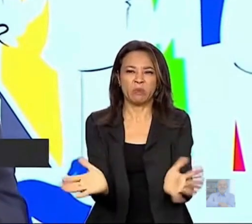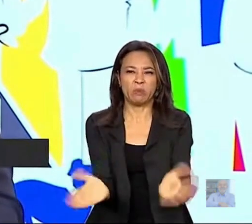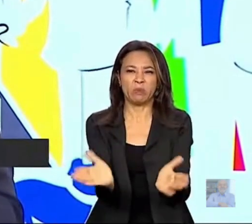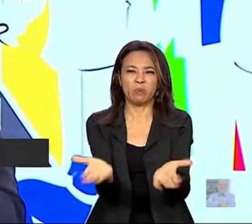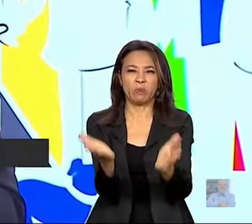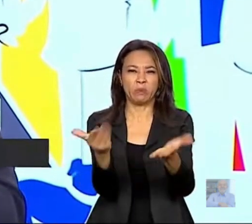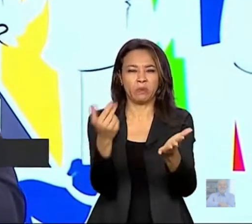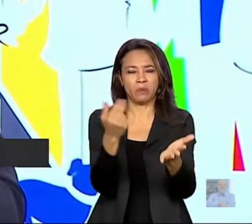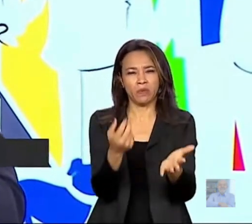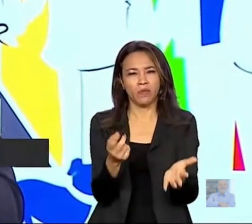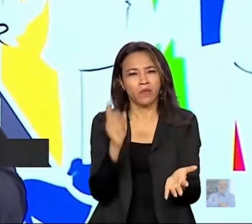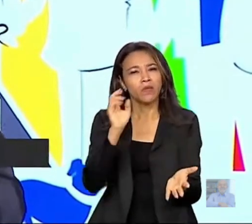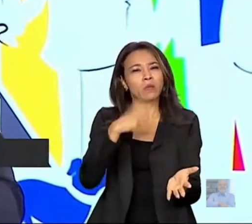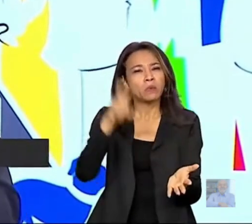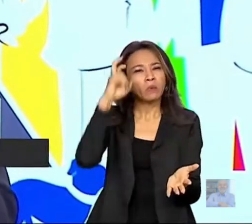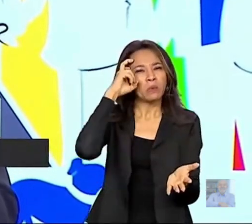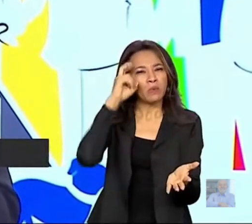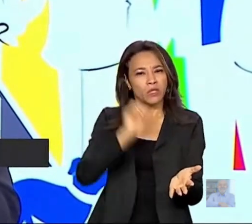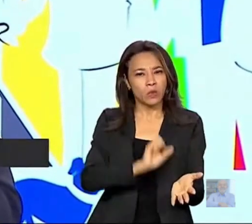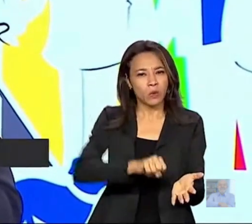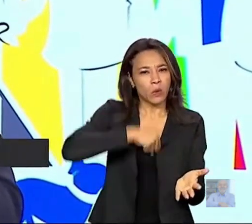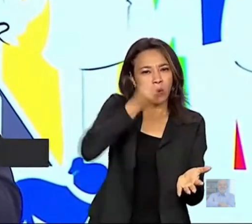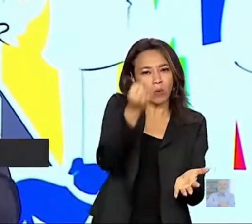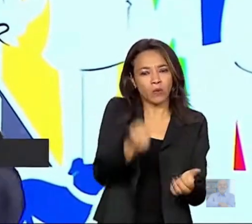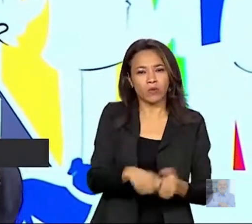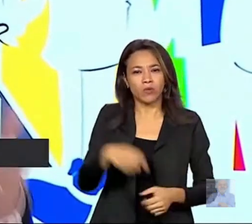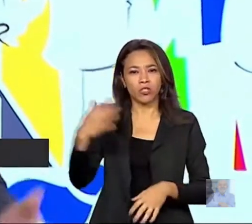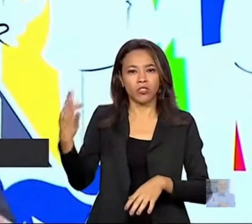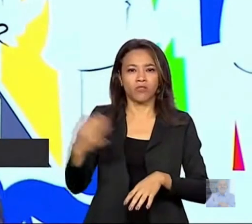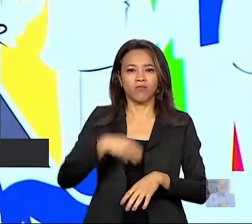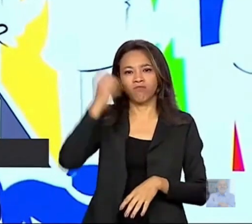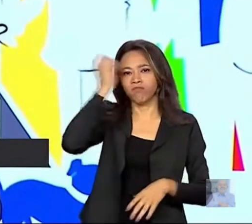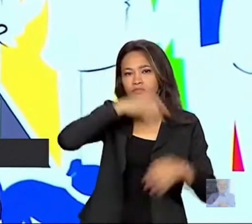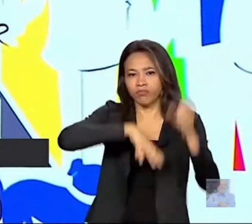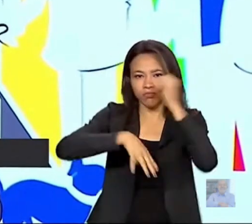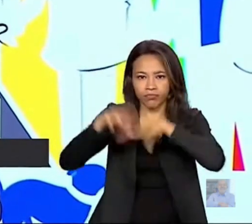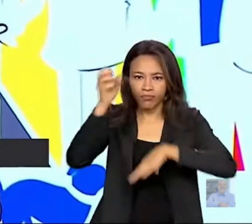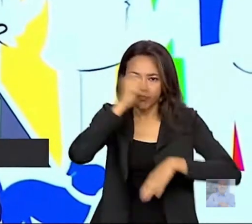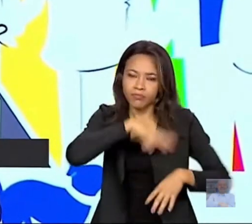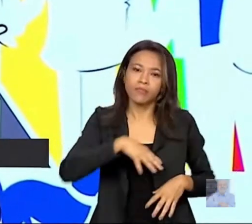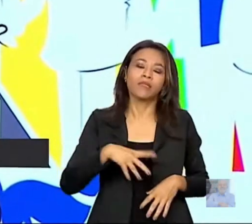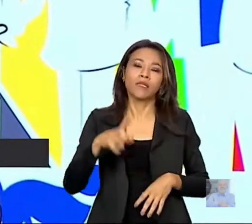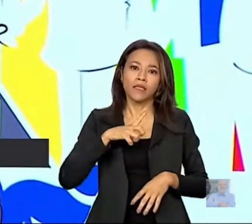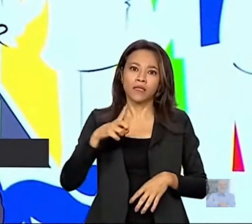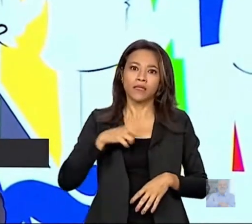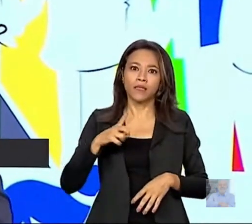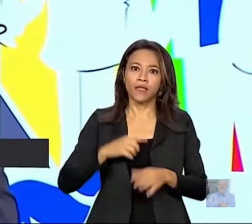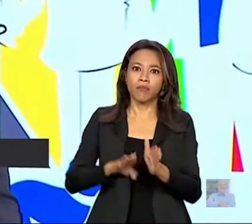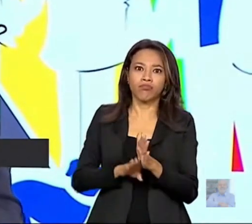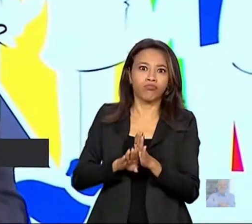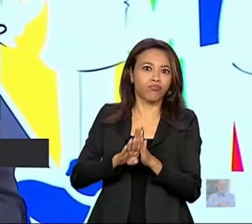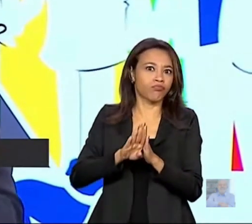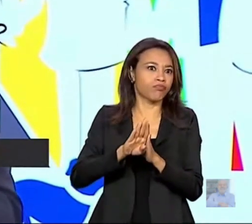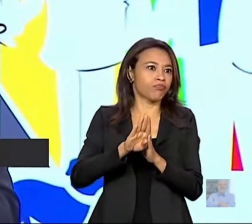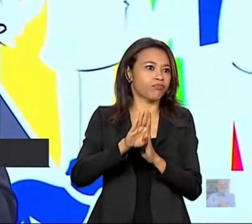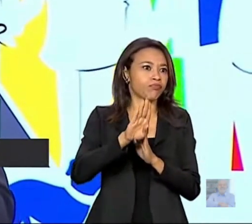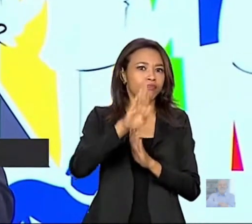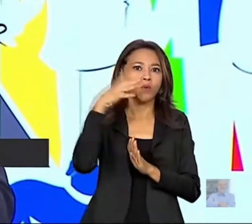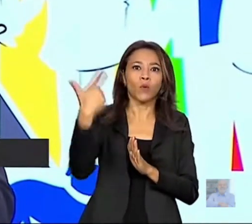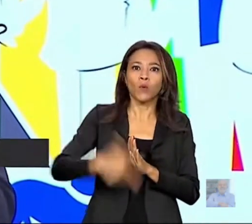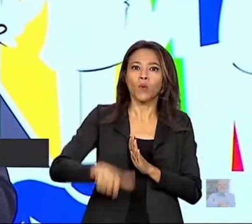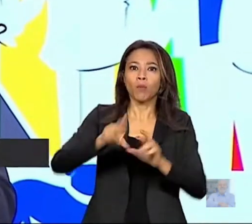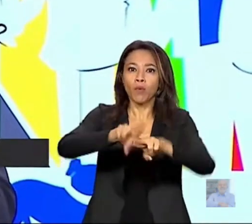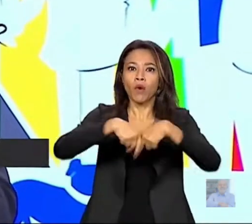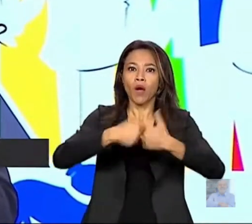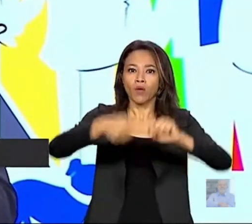de ódio, de intolerância, que tem se agravado fortemente pelas questões das plataformas